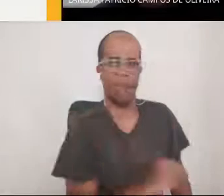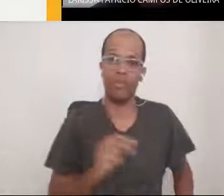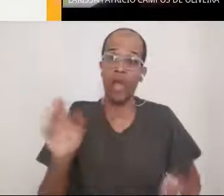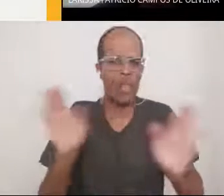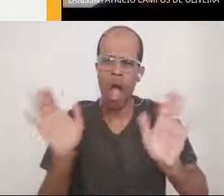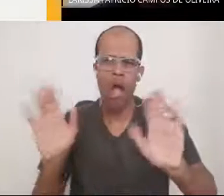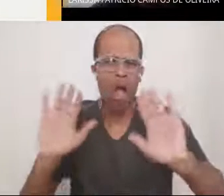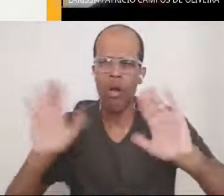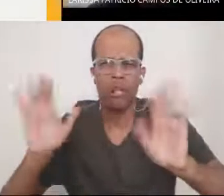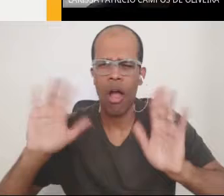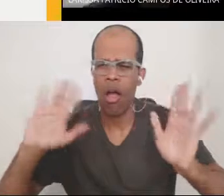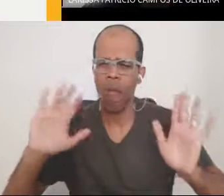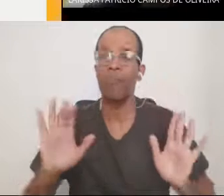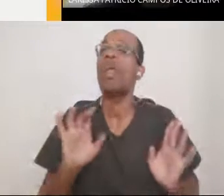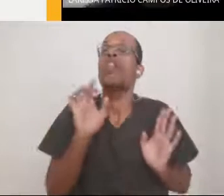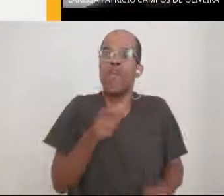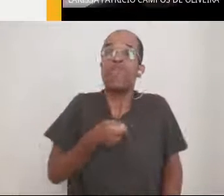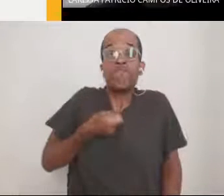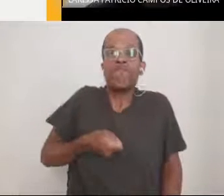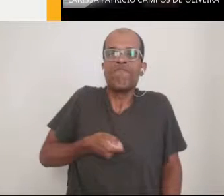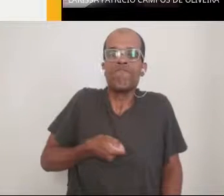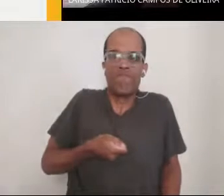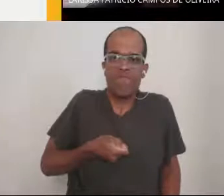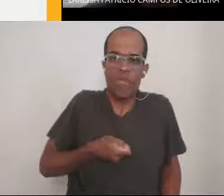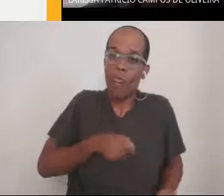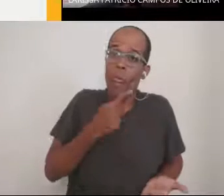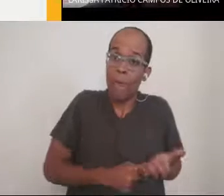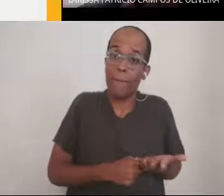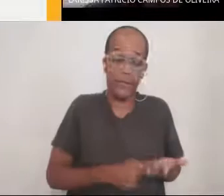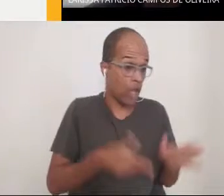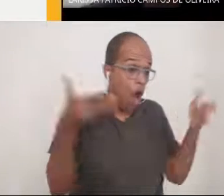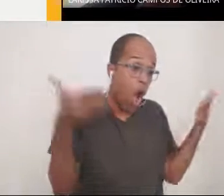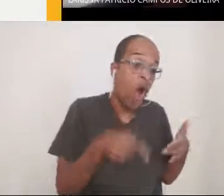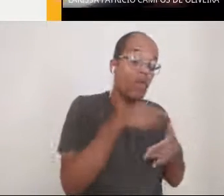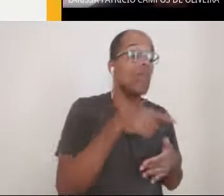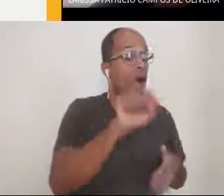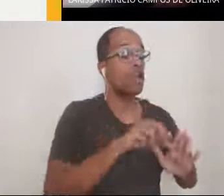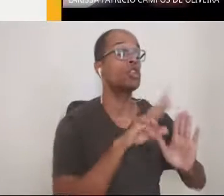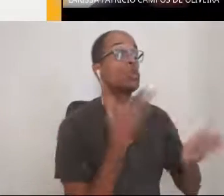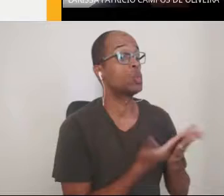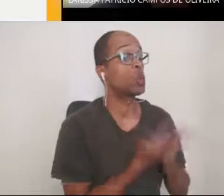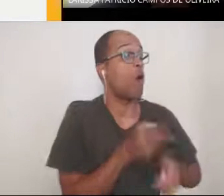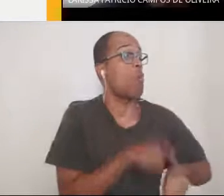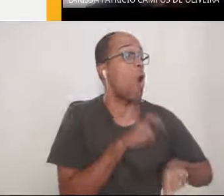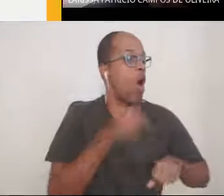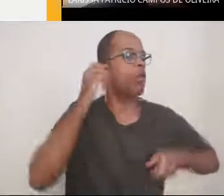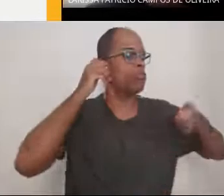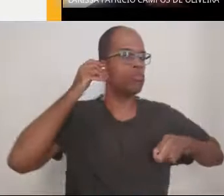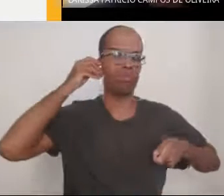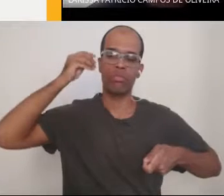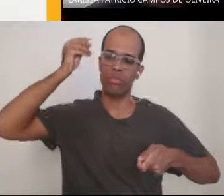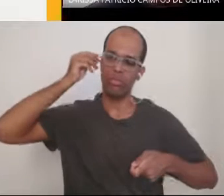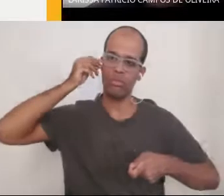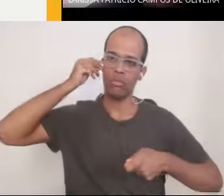disso, né? É para ser firme, né? Estabelecer, falar que a partir de agora vai ter uma rotina de estudos, né? No